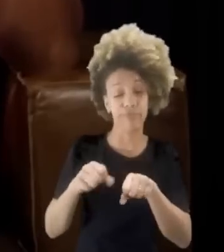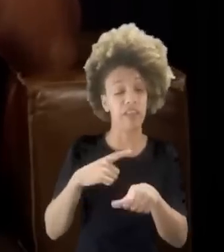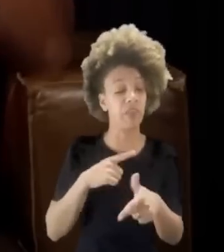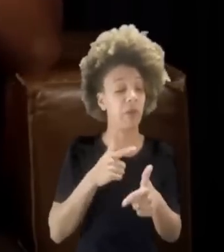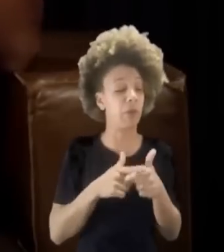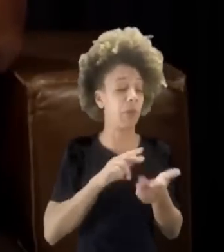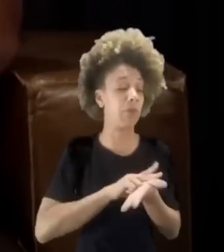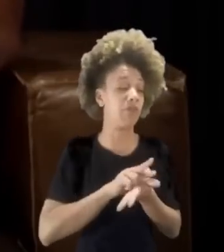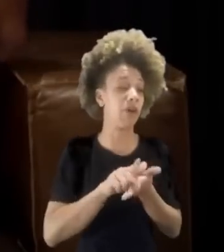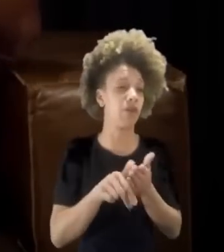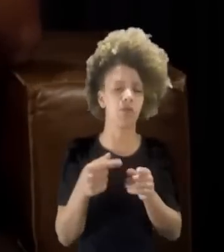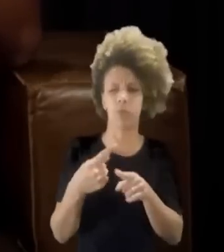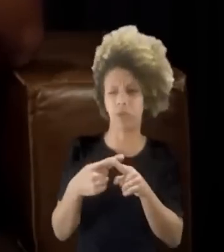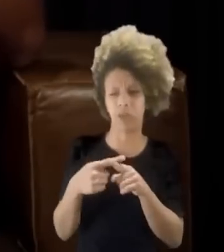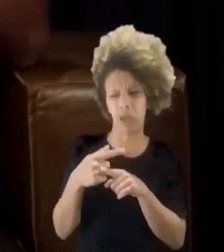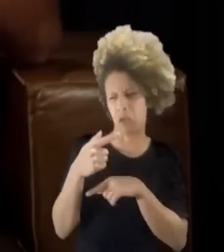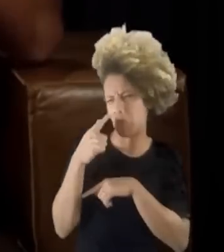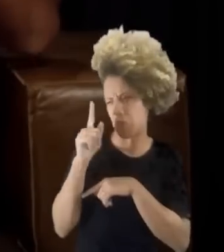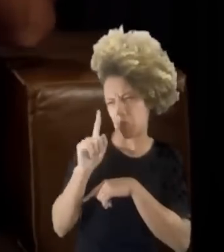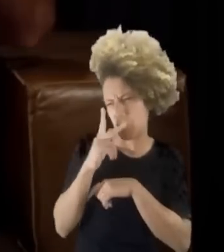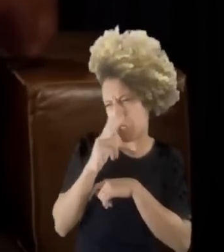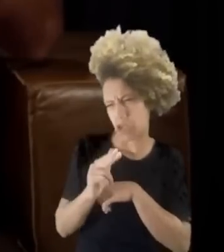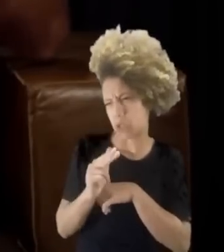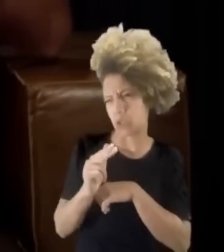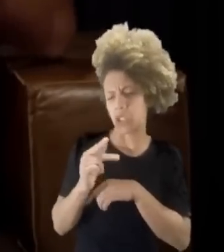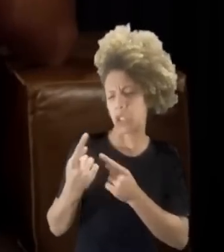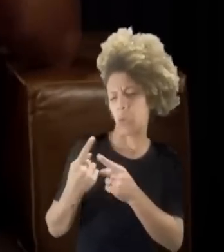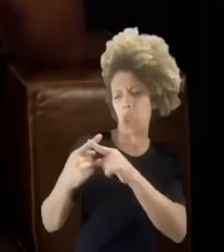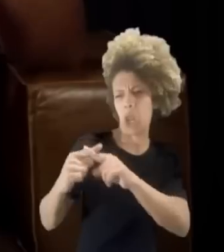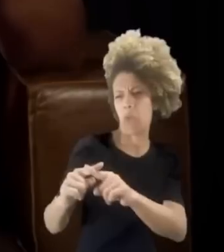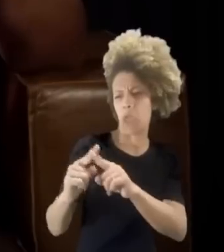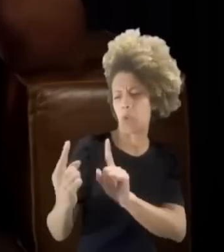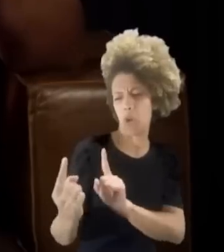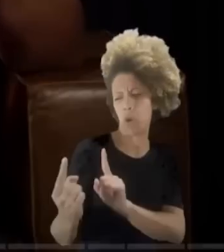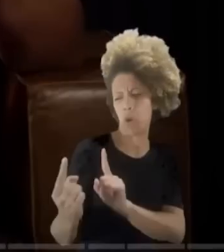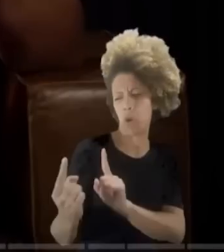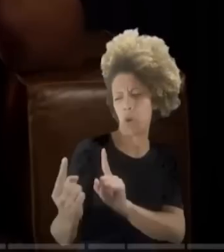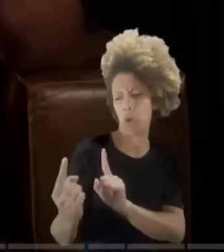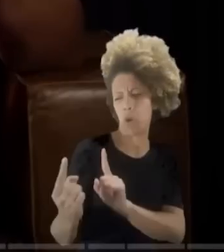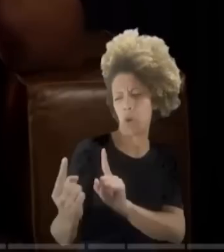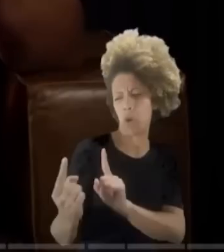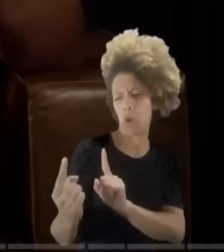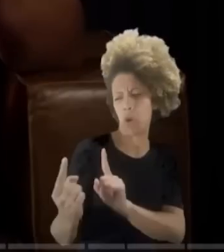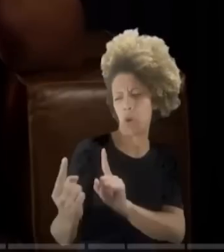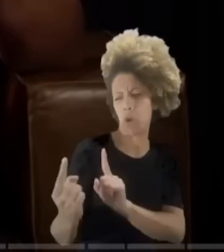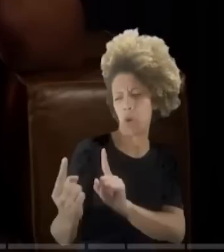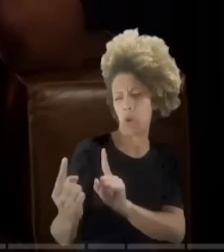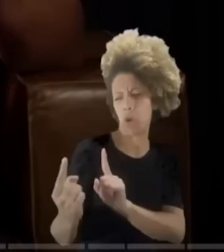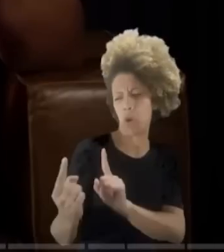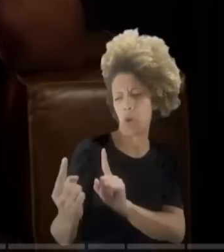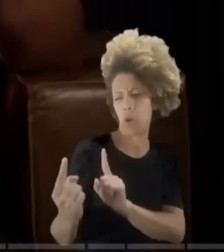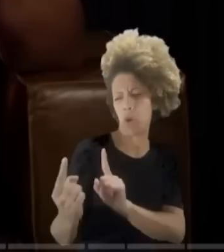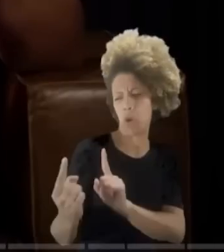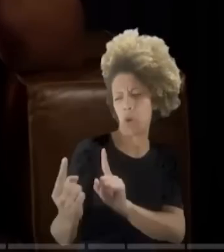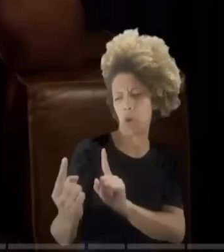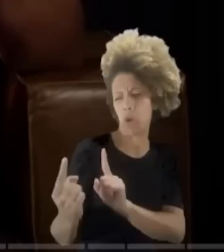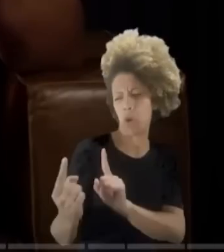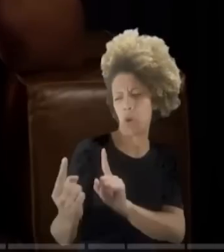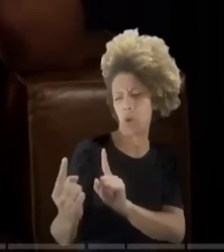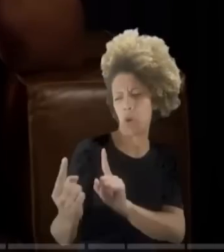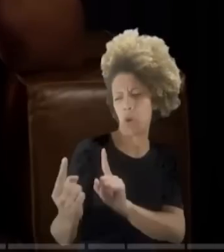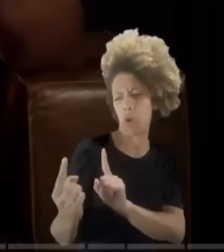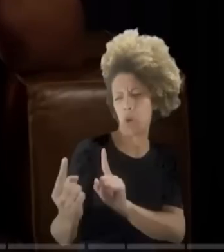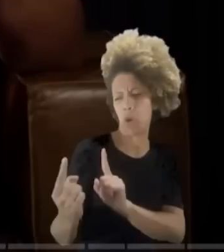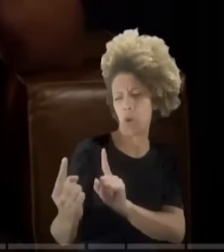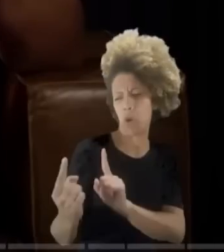que eu não acho que o inimigo do entregador é o cliente eu não acho que o inimigo cara caraca Cara vocês sacaram a